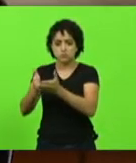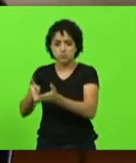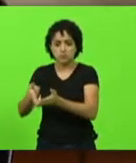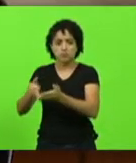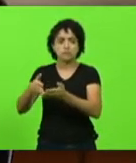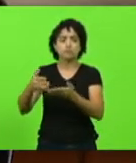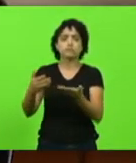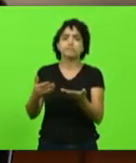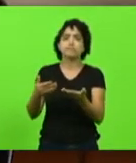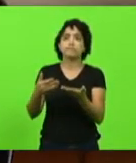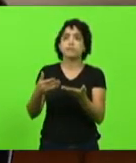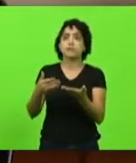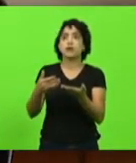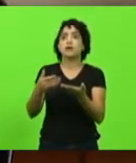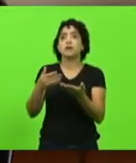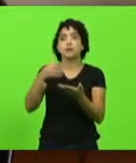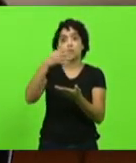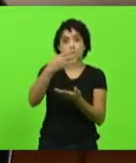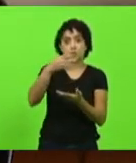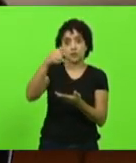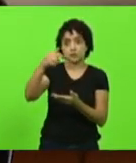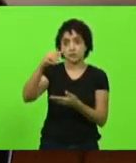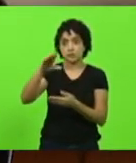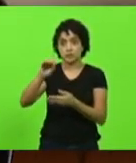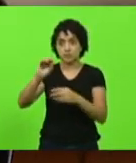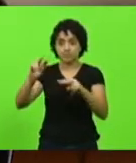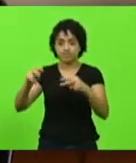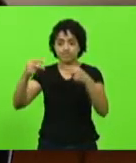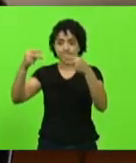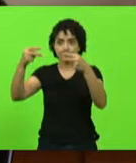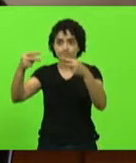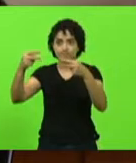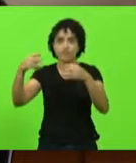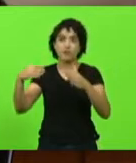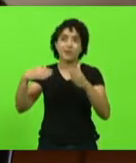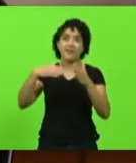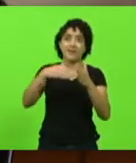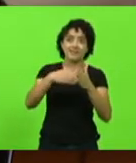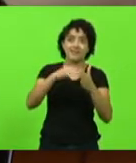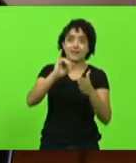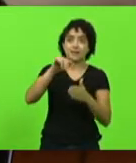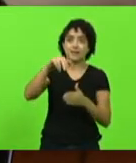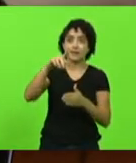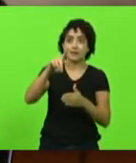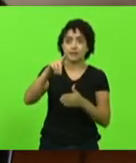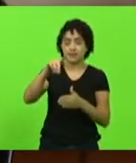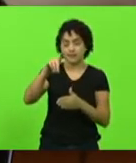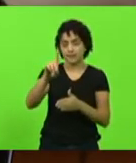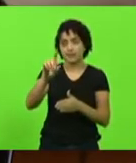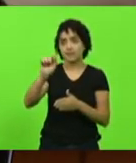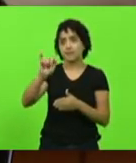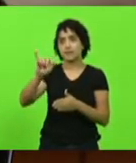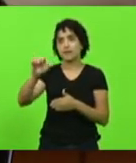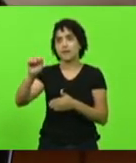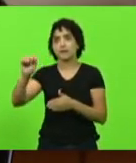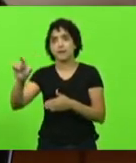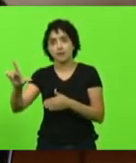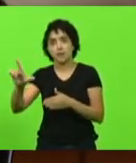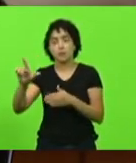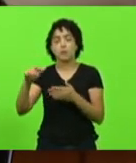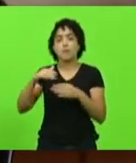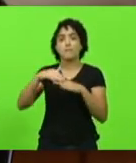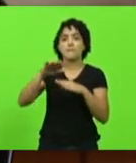nós temos a BR-470, a duplicação só até no município de Indaial, mas de Indaial até Rio do Sul são mais